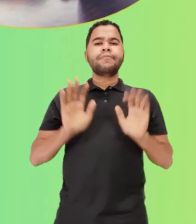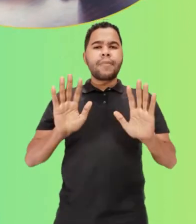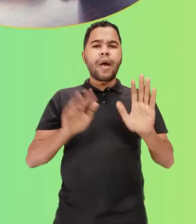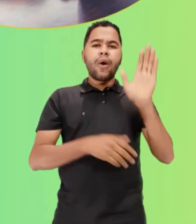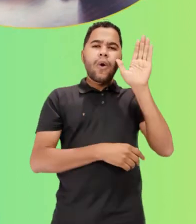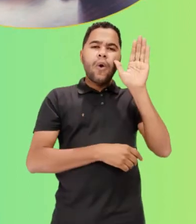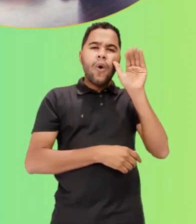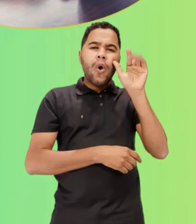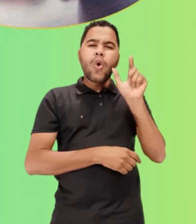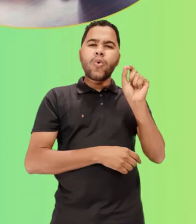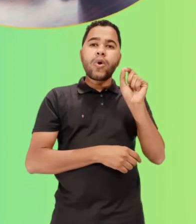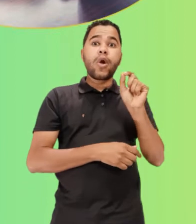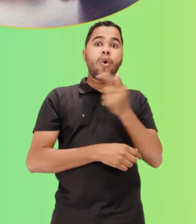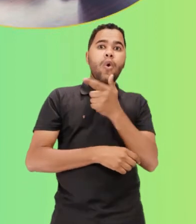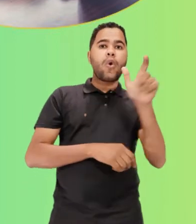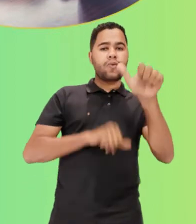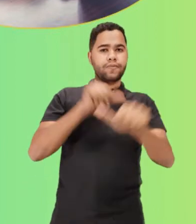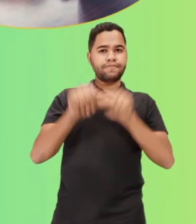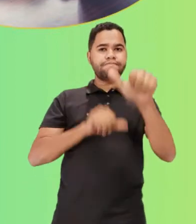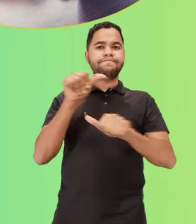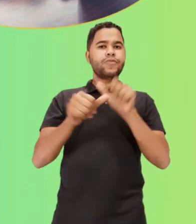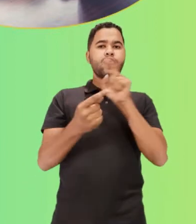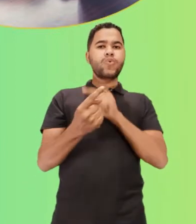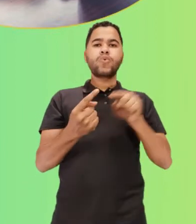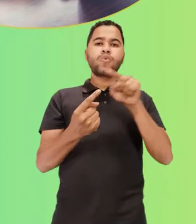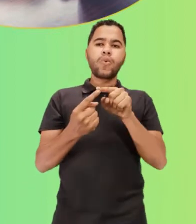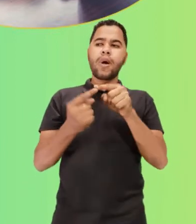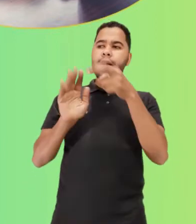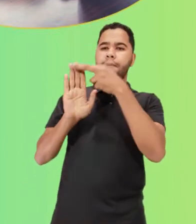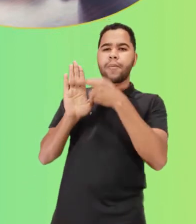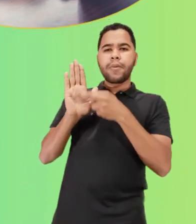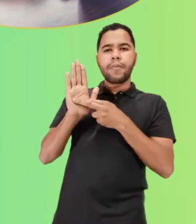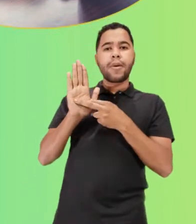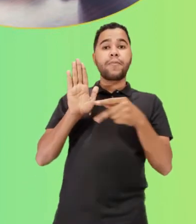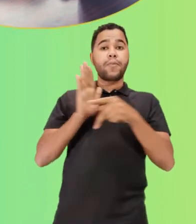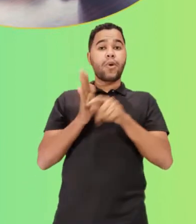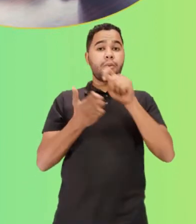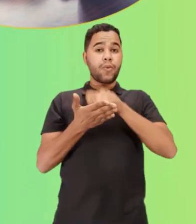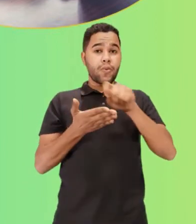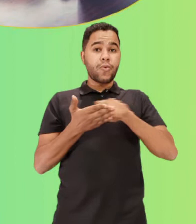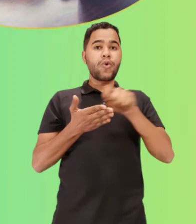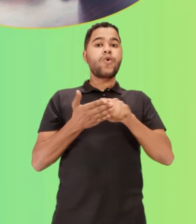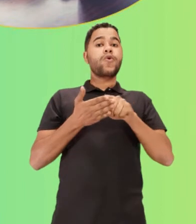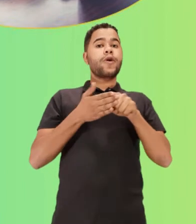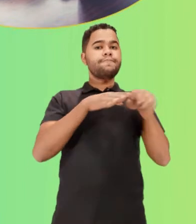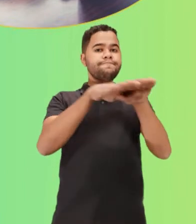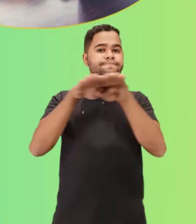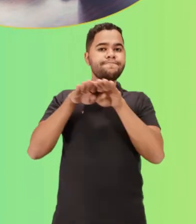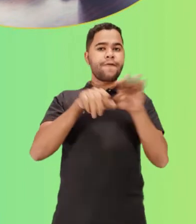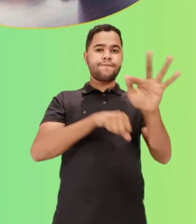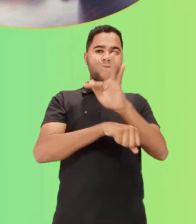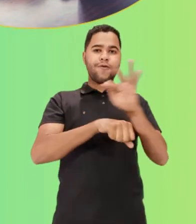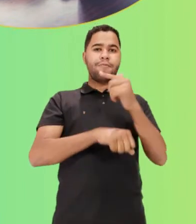Agora, observem que foram feitas outras mudanças tendo em vista as normas da modalidade escrita do padrão formal da